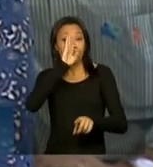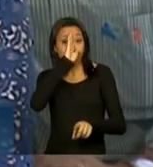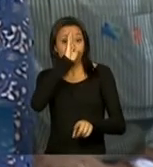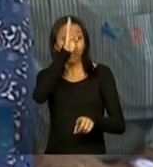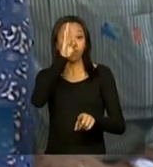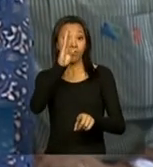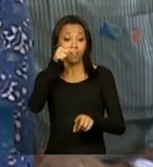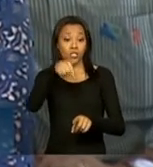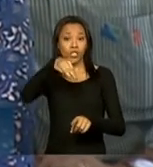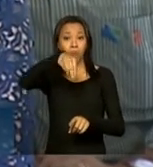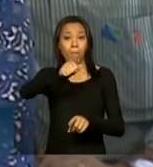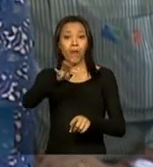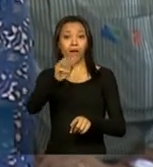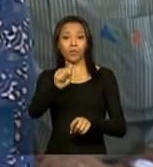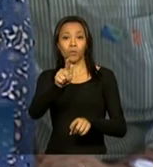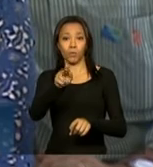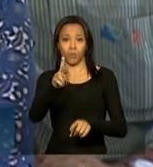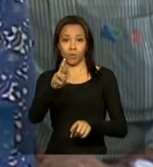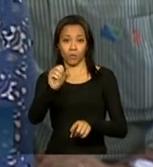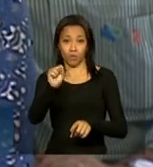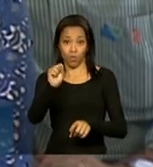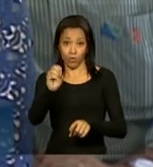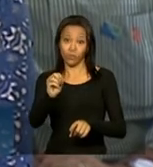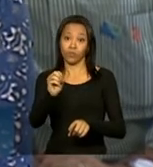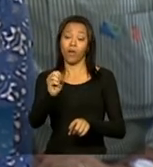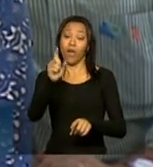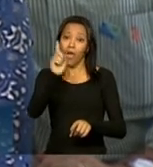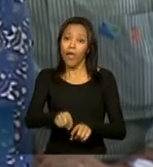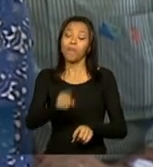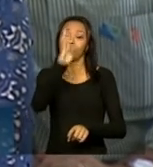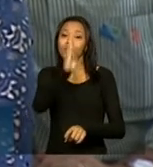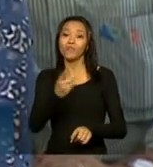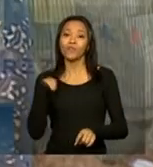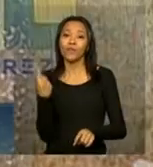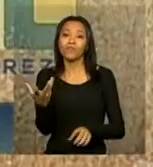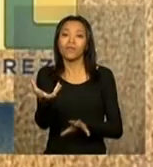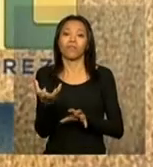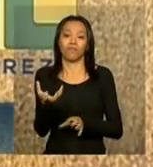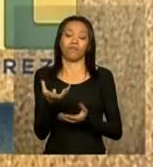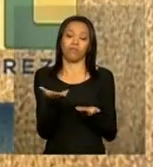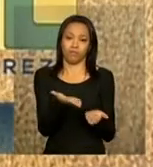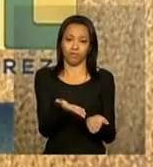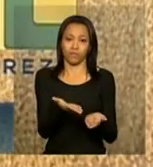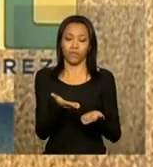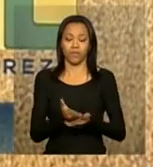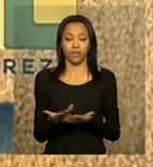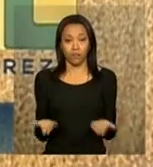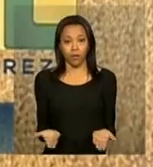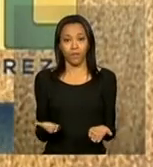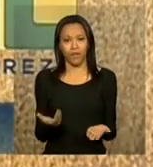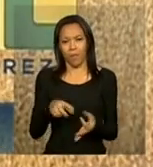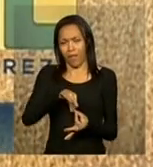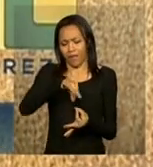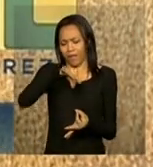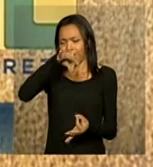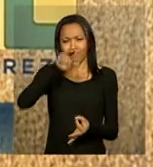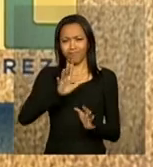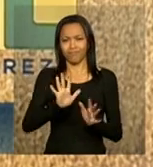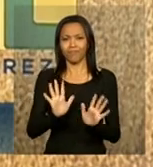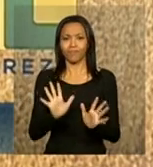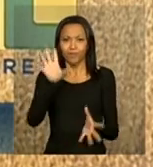importância que o Mato Grosso representa para o Brasil que nós queremos, para o Brasil que a senhora quer. Então, para não me alongar, eu quero dizer